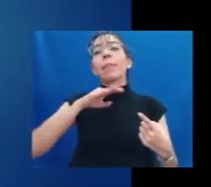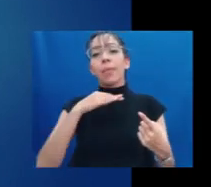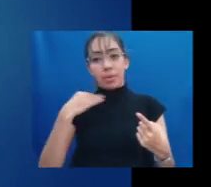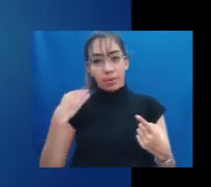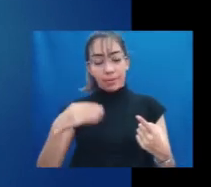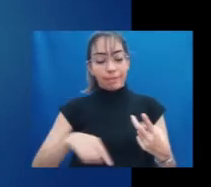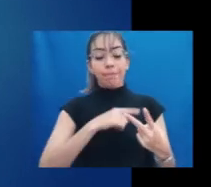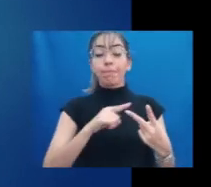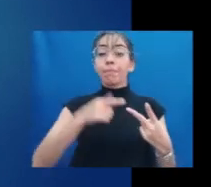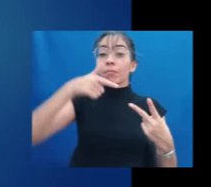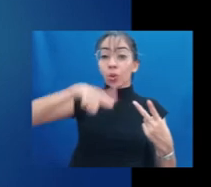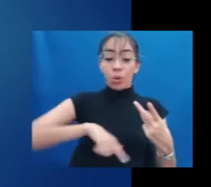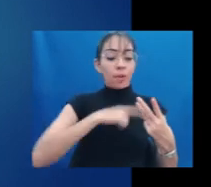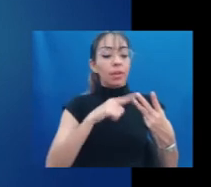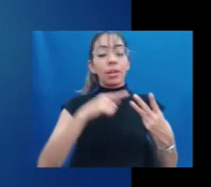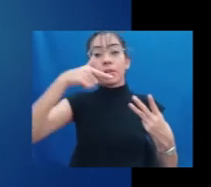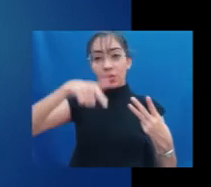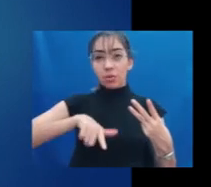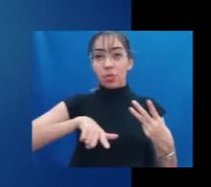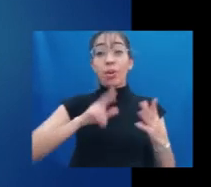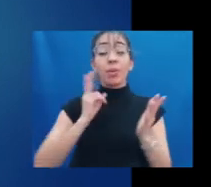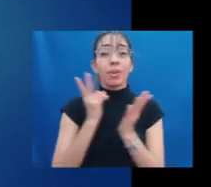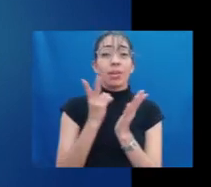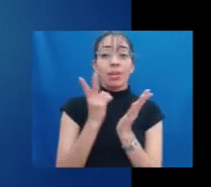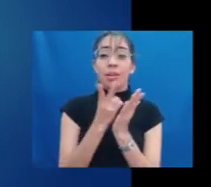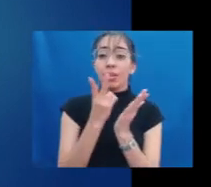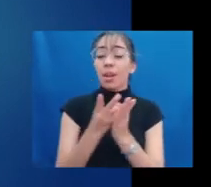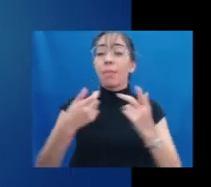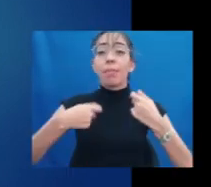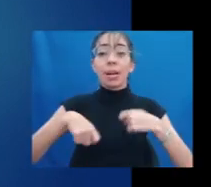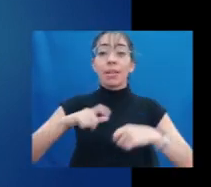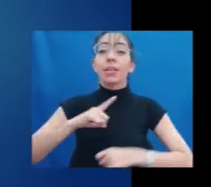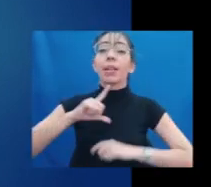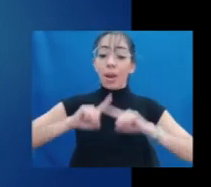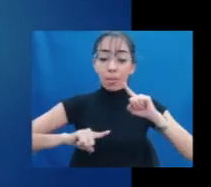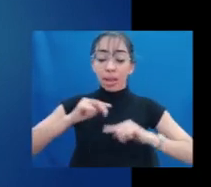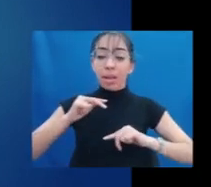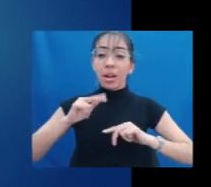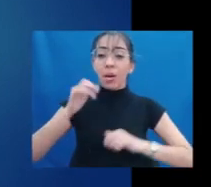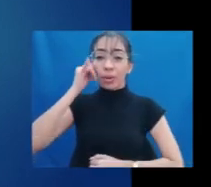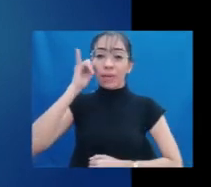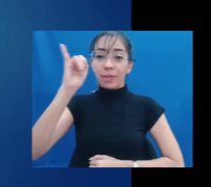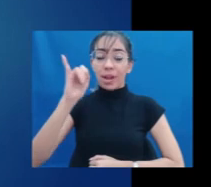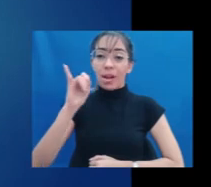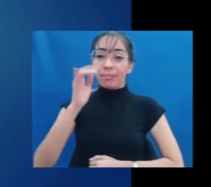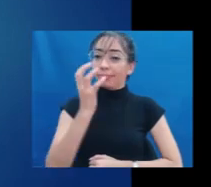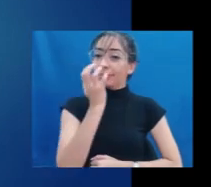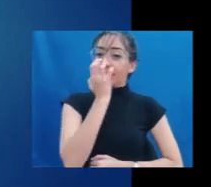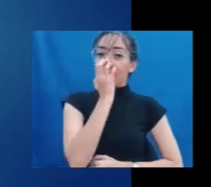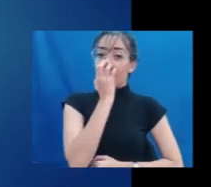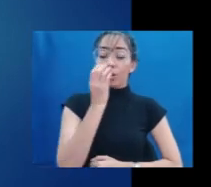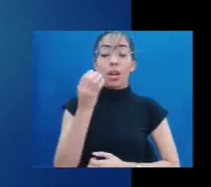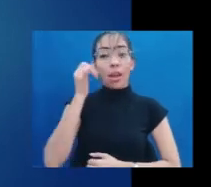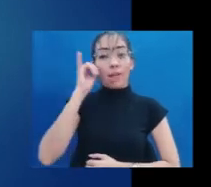Bombeiros, é comum a presença de gases tóxicos nesses poços, onde o ar também é mais rarefeito. Então, a